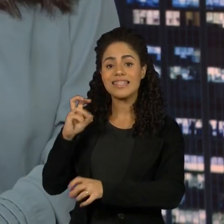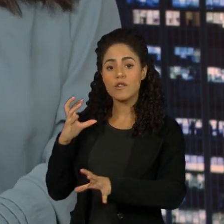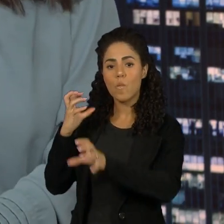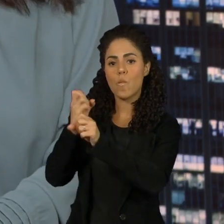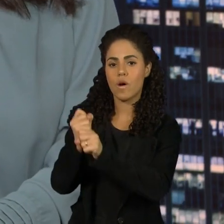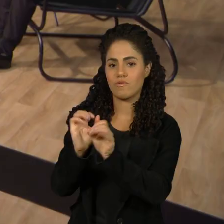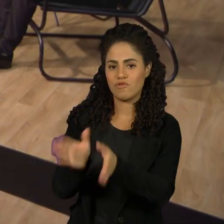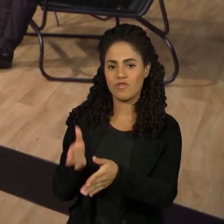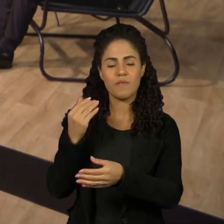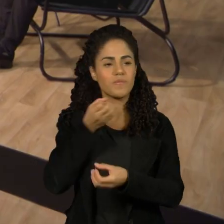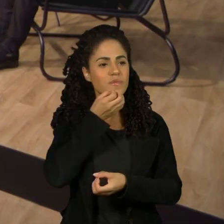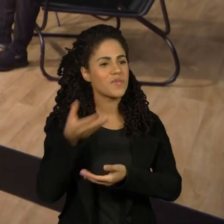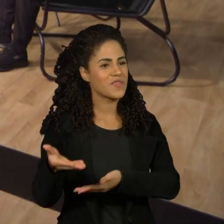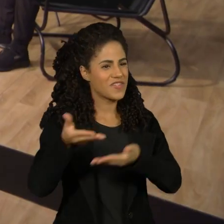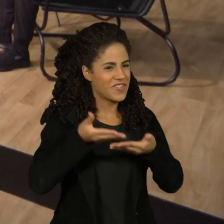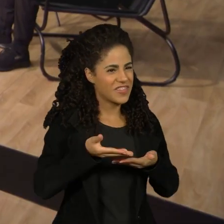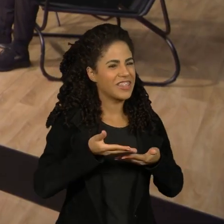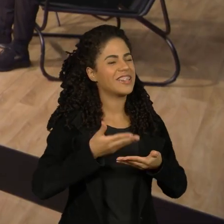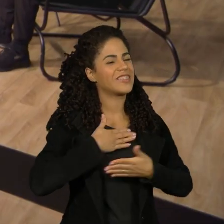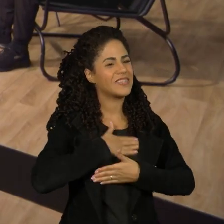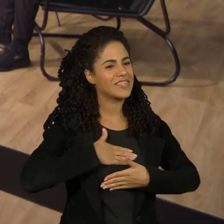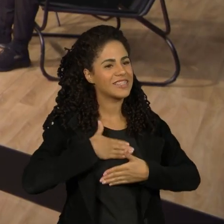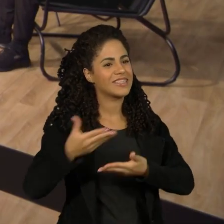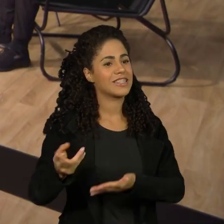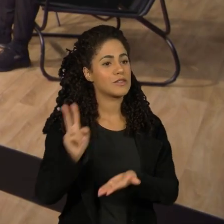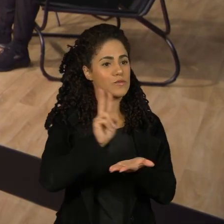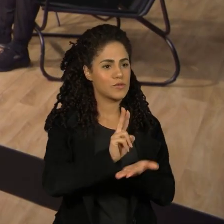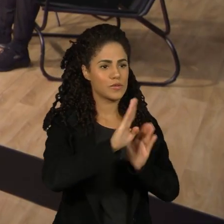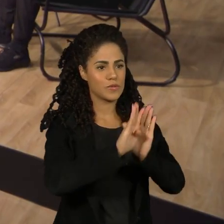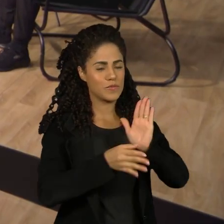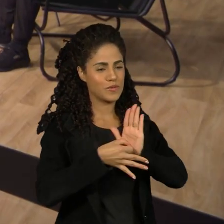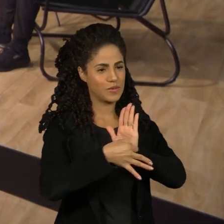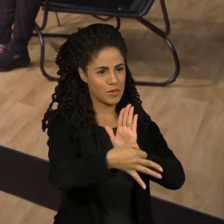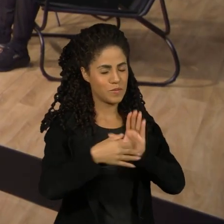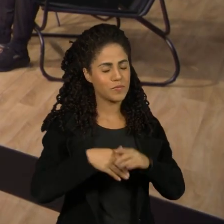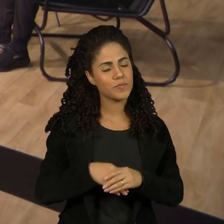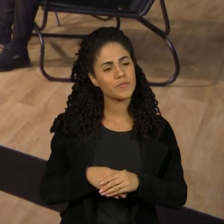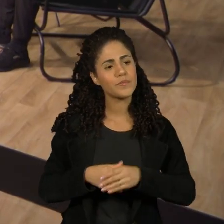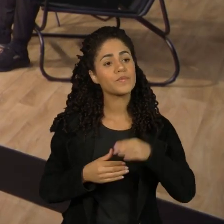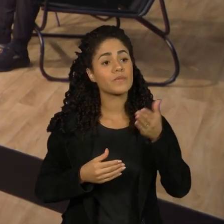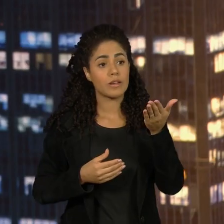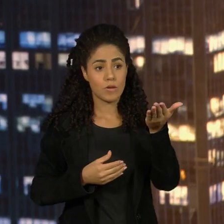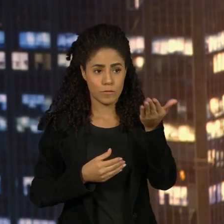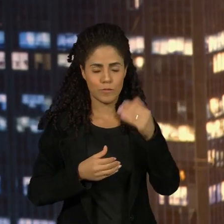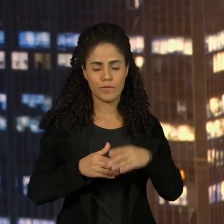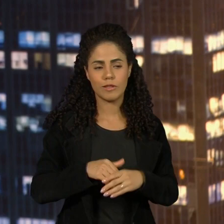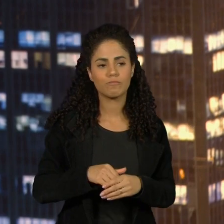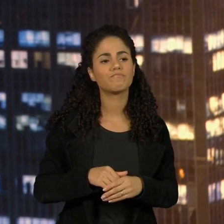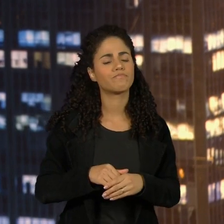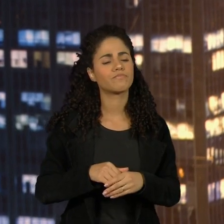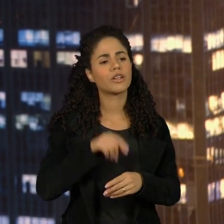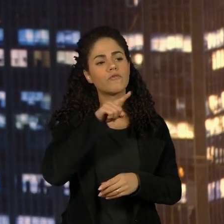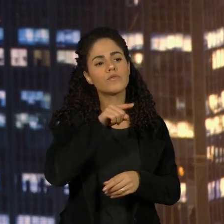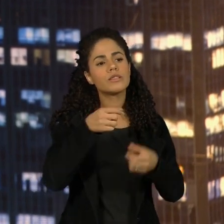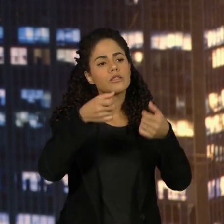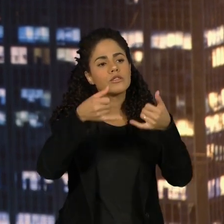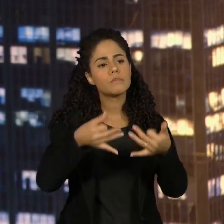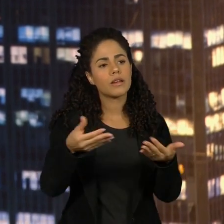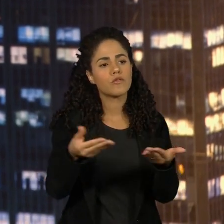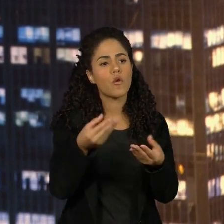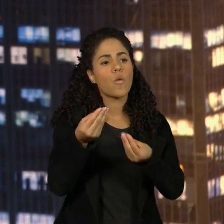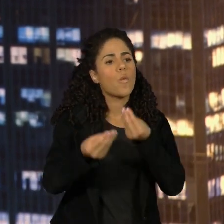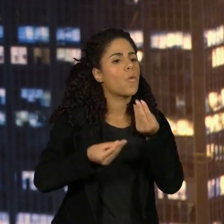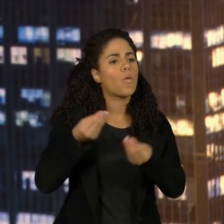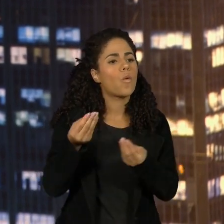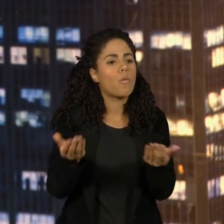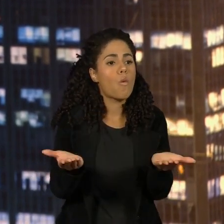anos. Sejam muito bem-vindos, é um prazer recebê-los aqui no Opinião. Ricardo, queria começar com você, Eu queria que você desse um panorama. Em que